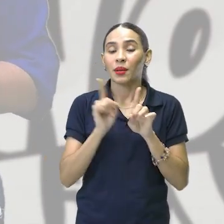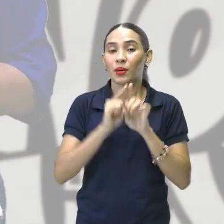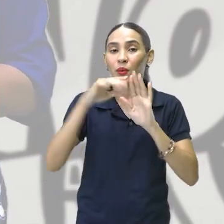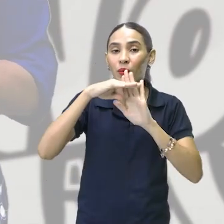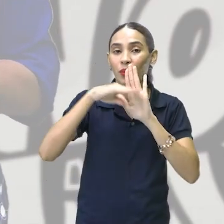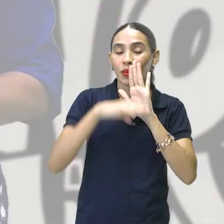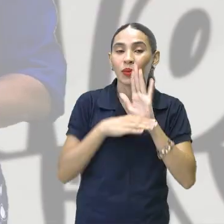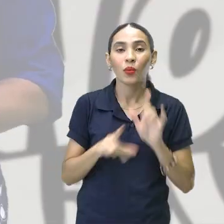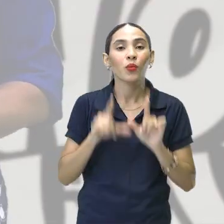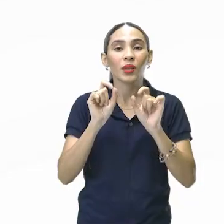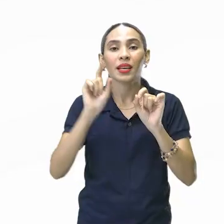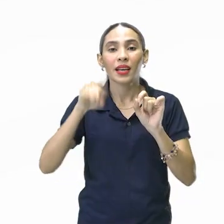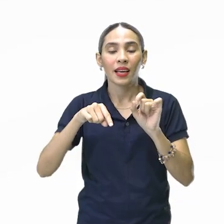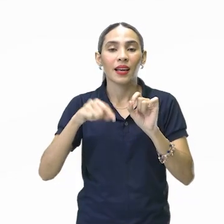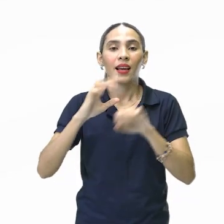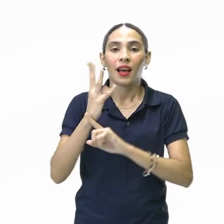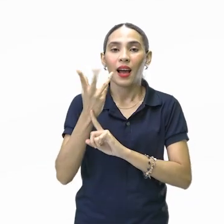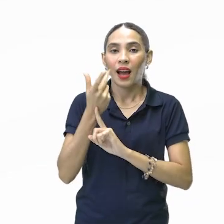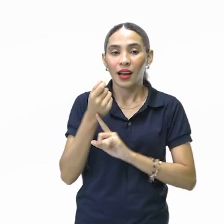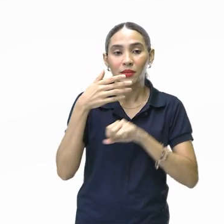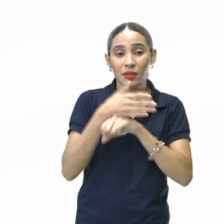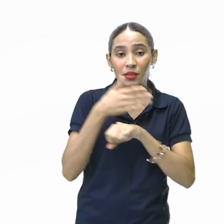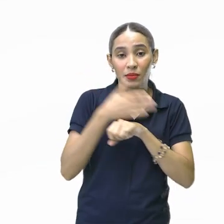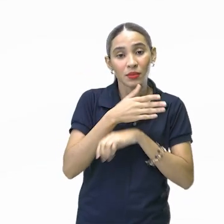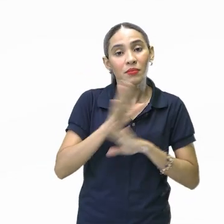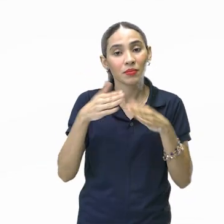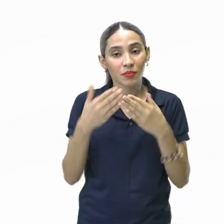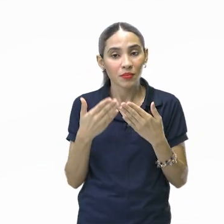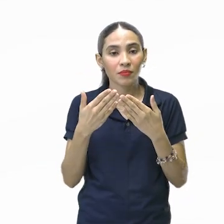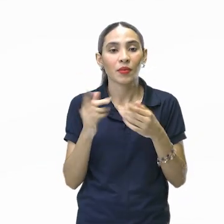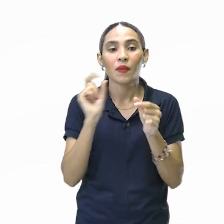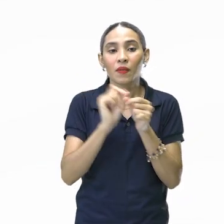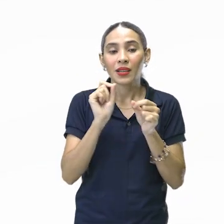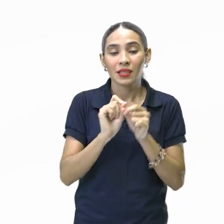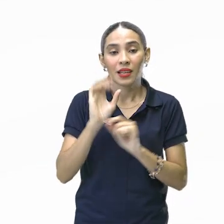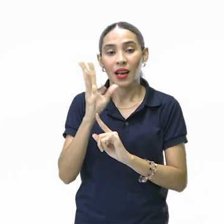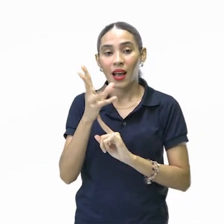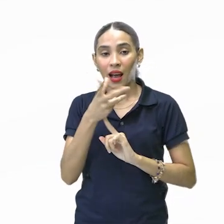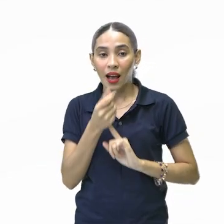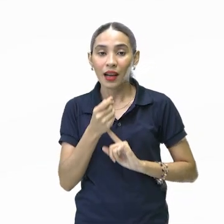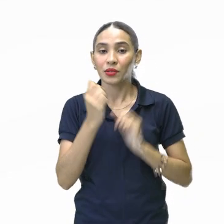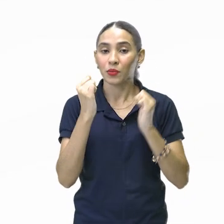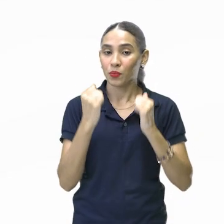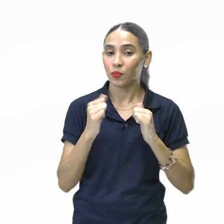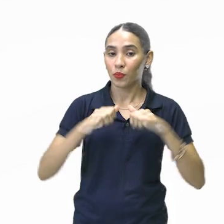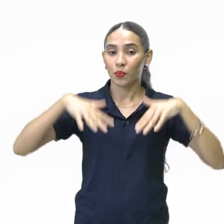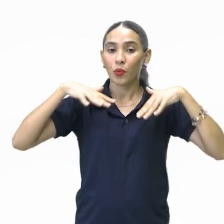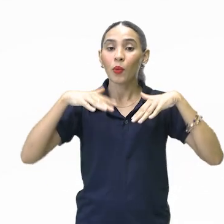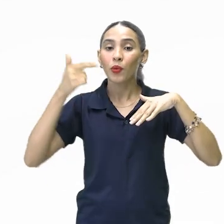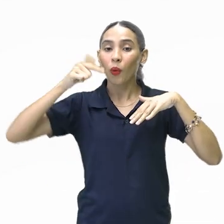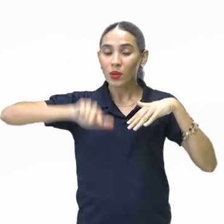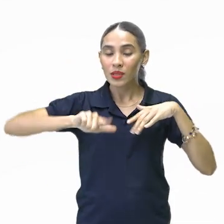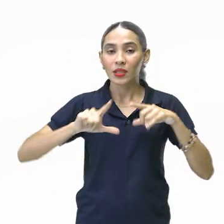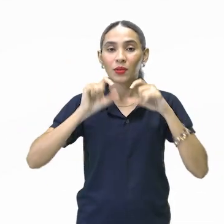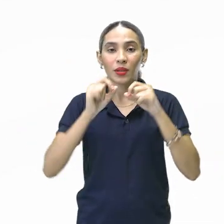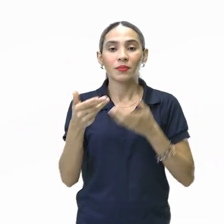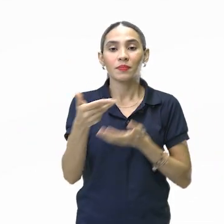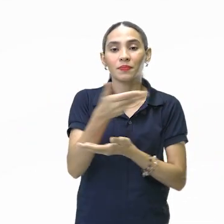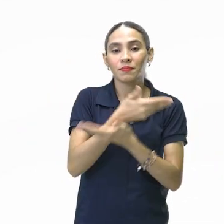conceituar agora o que é arte participativa. É uma abordagem para fazer arte em que o público